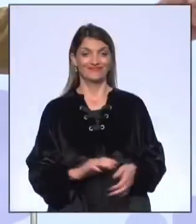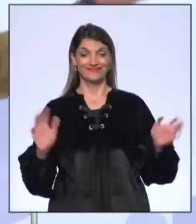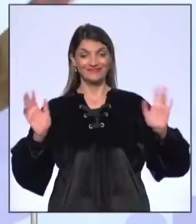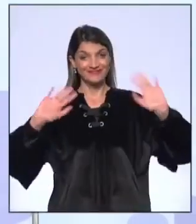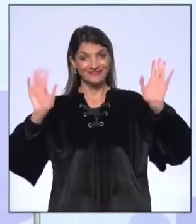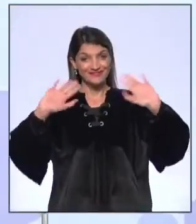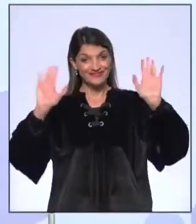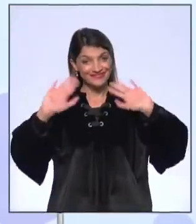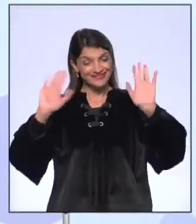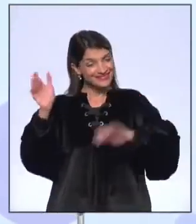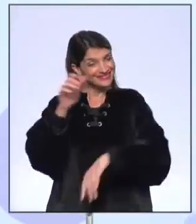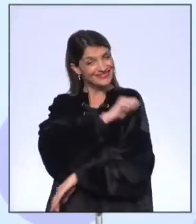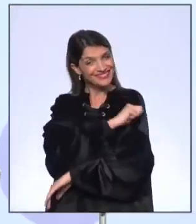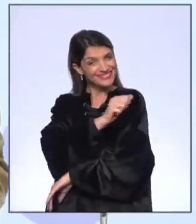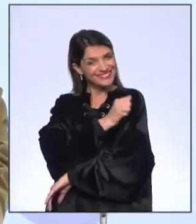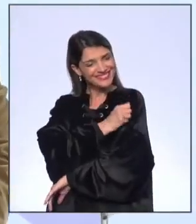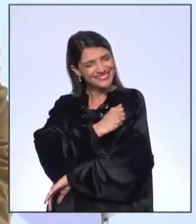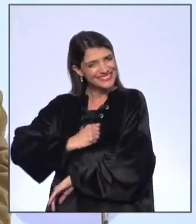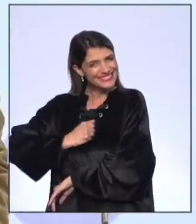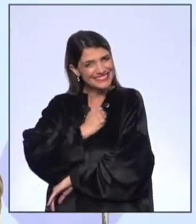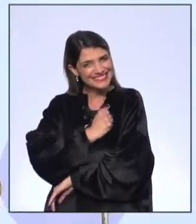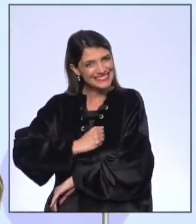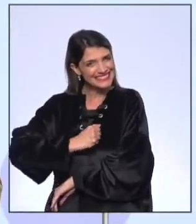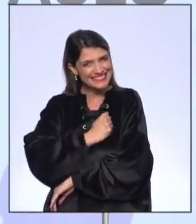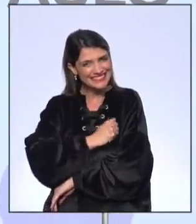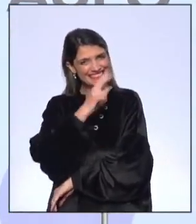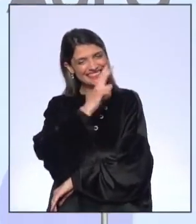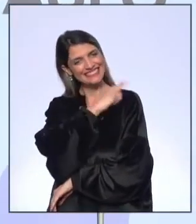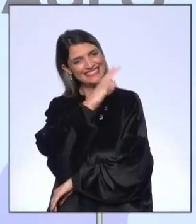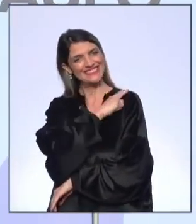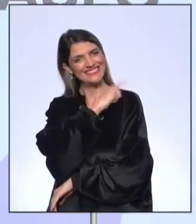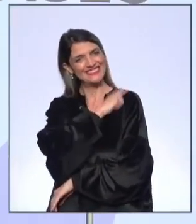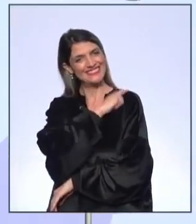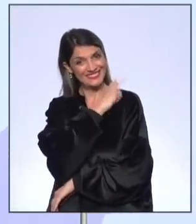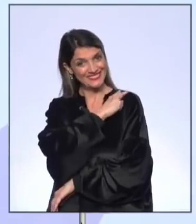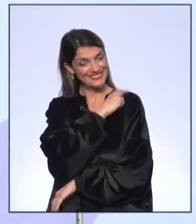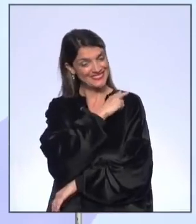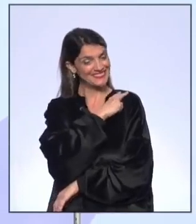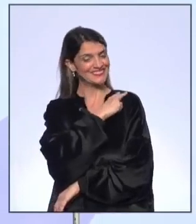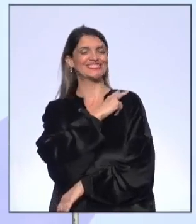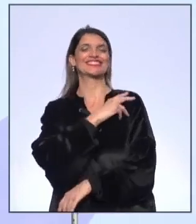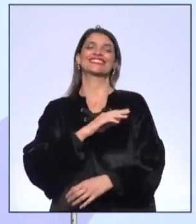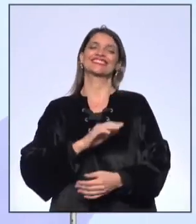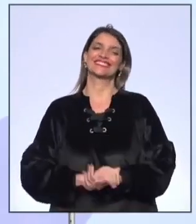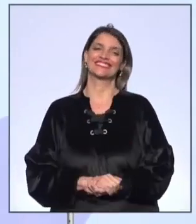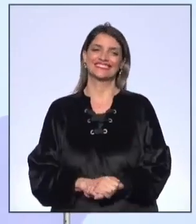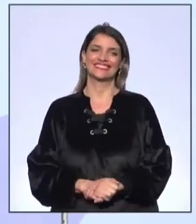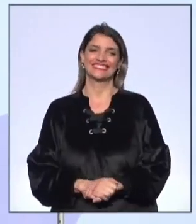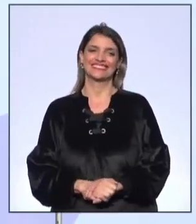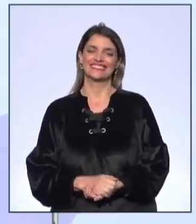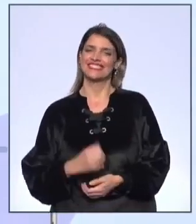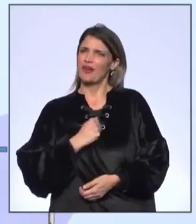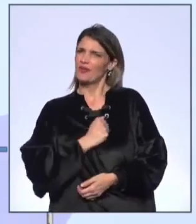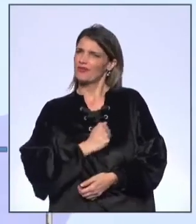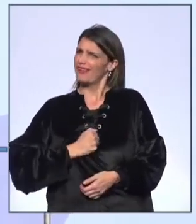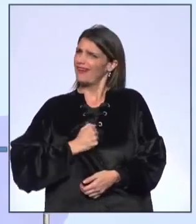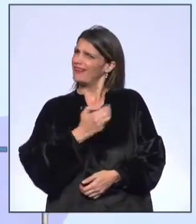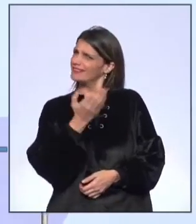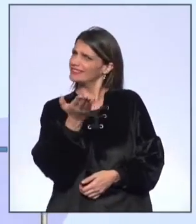Oi, meus alunos queridos do segundo ano do ensino médio. Saudade